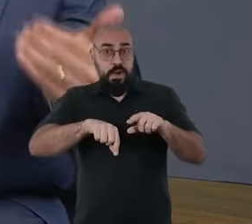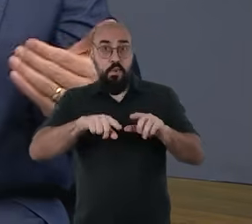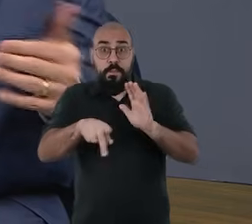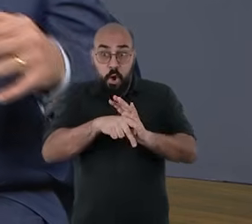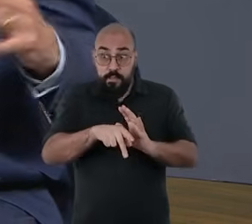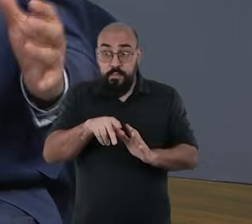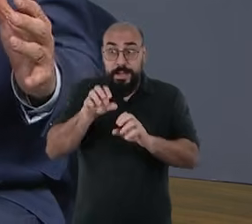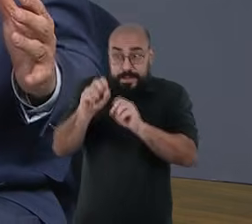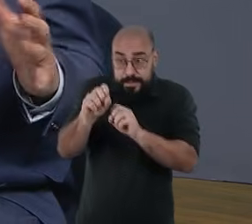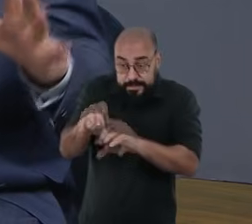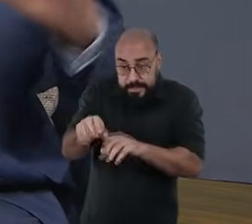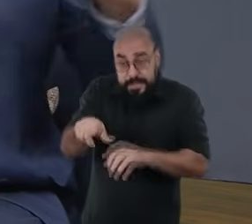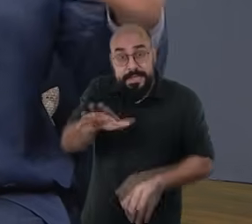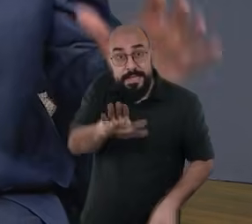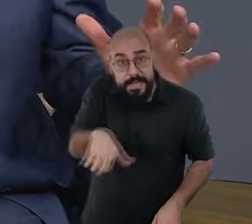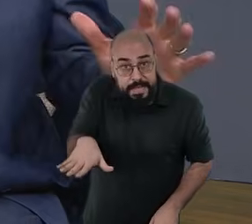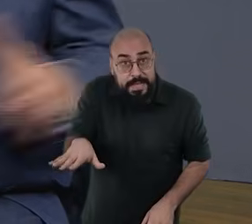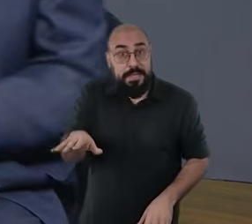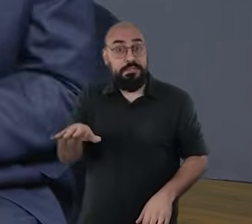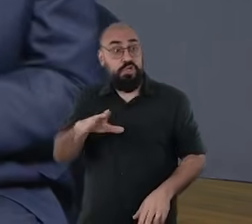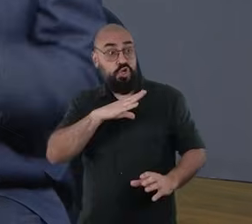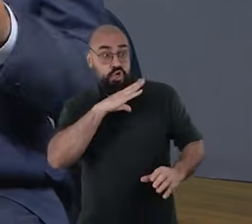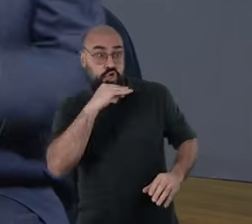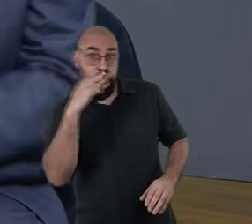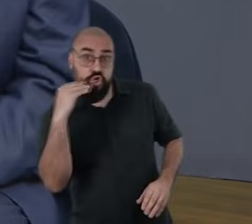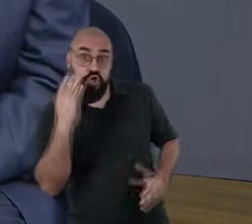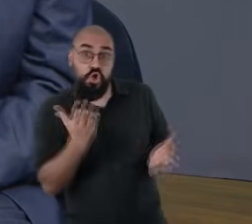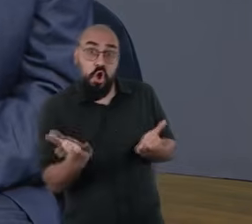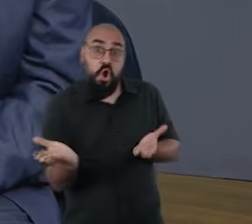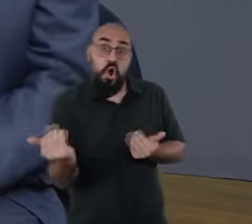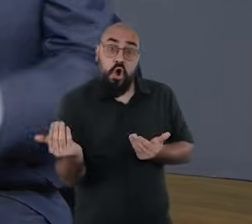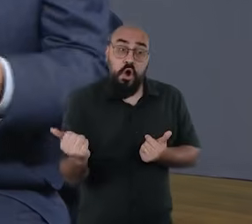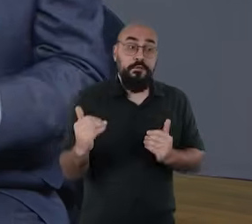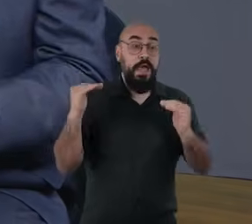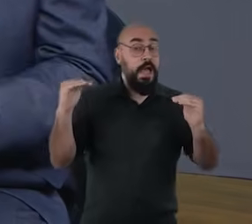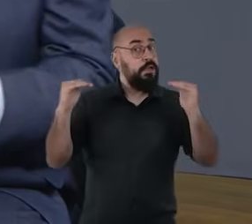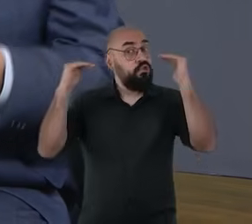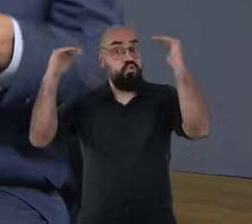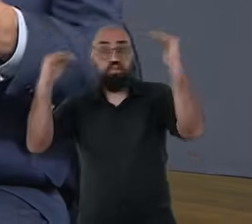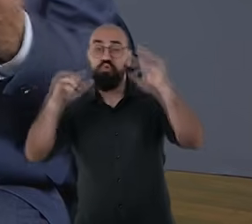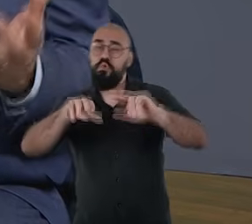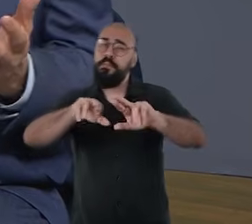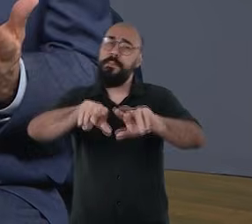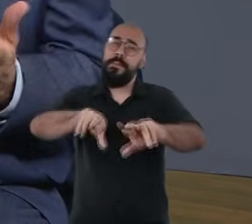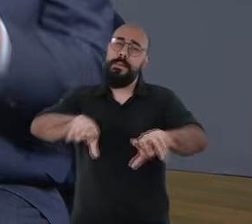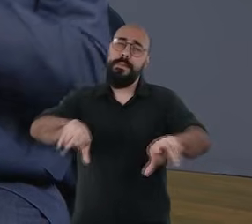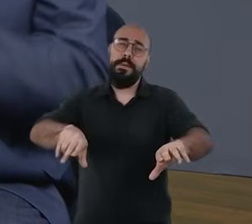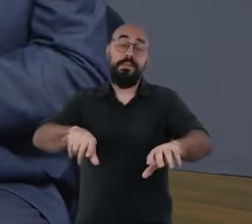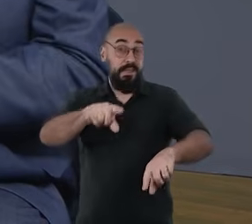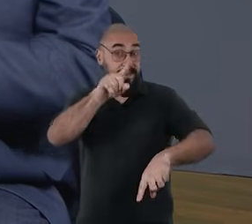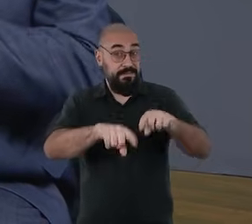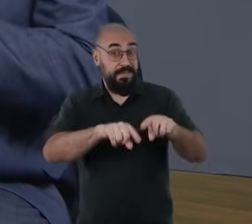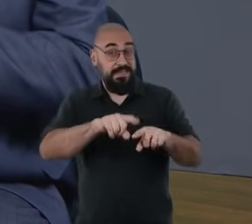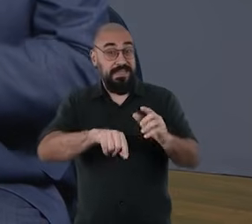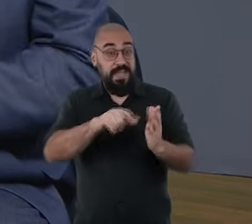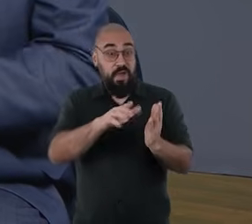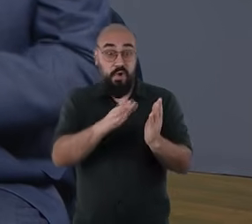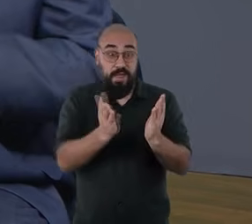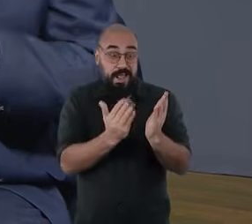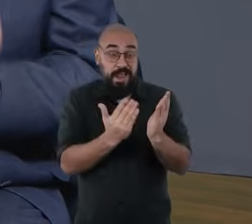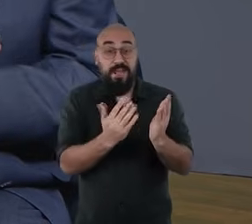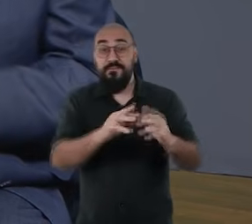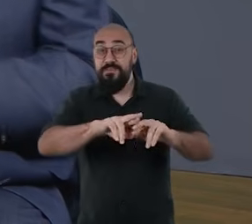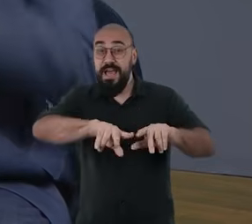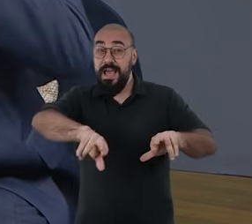para jovens, para adultos. Com a Bíblia tem tudo isso. Nós aqui na Novo Tempo também temos vários materiais para ajudar você em cada